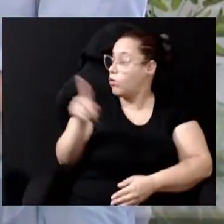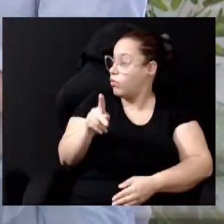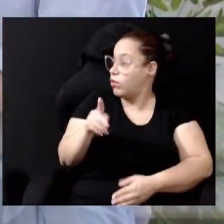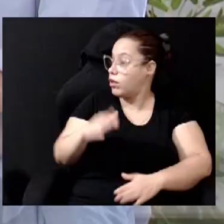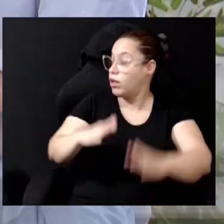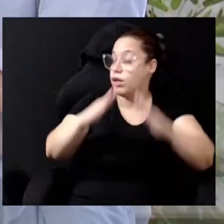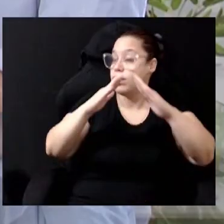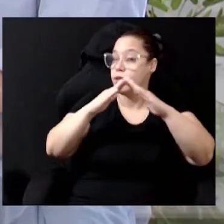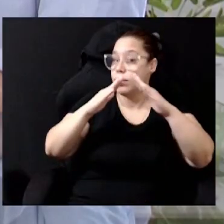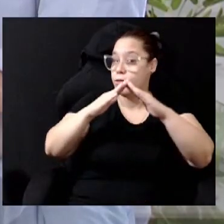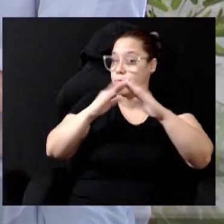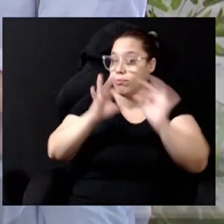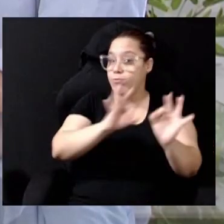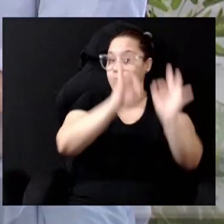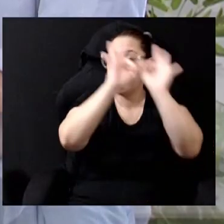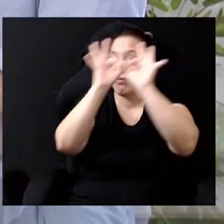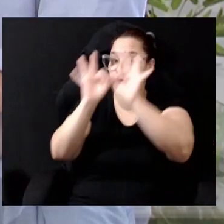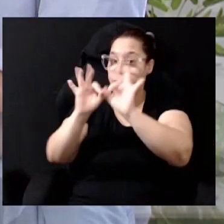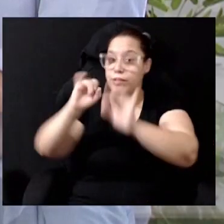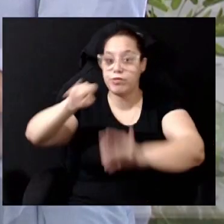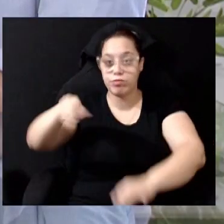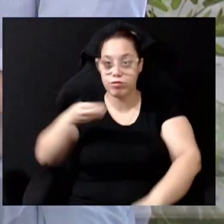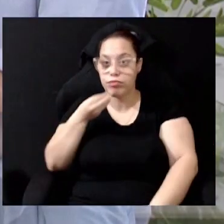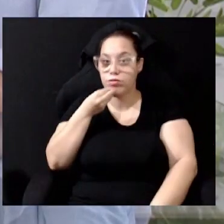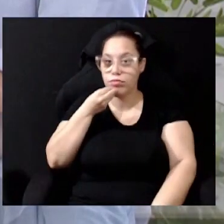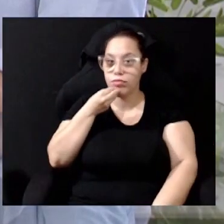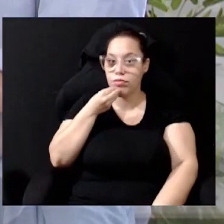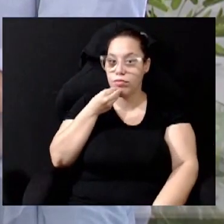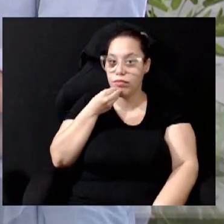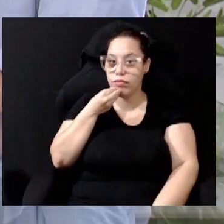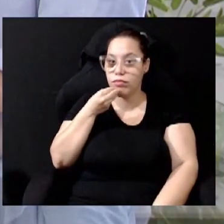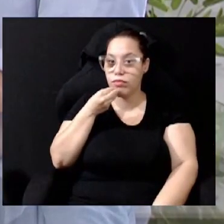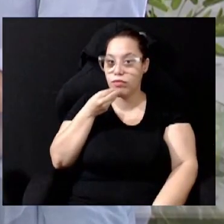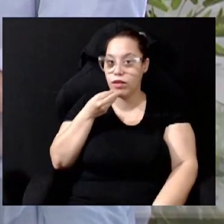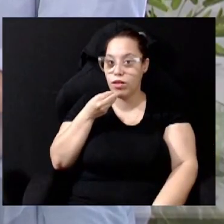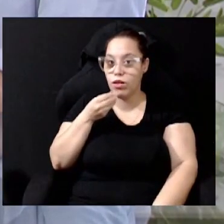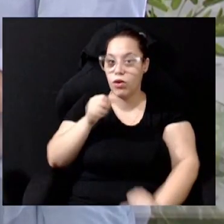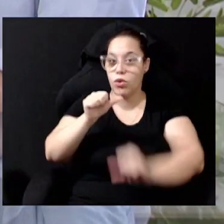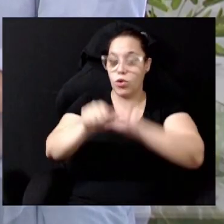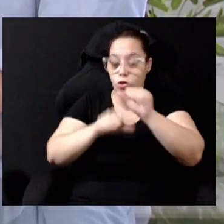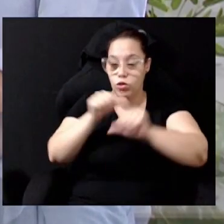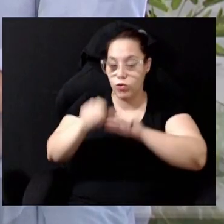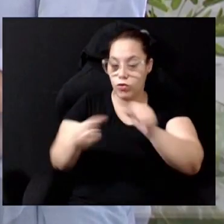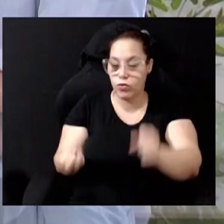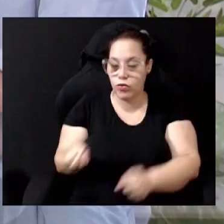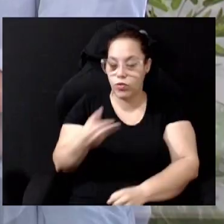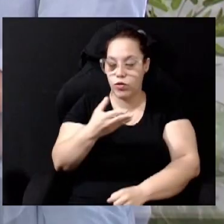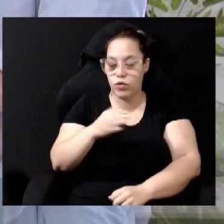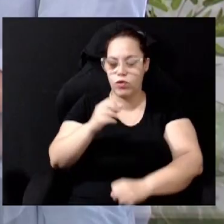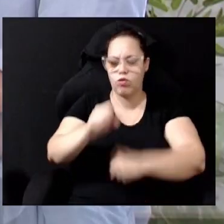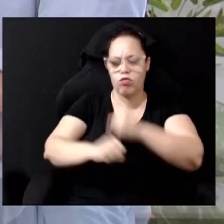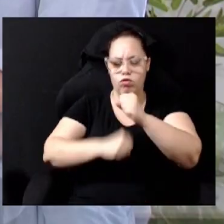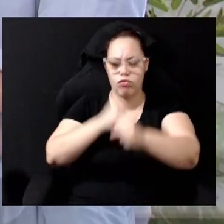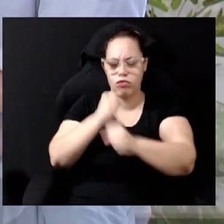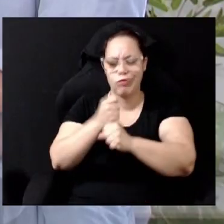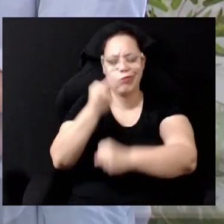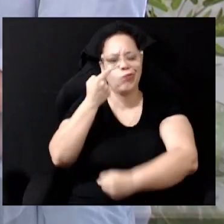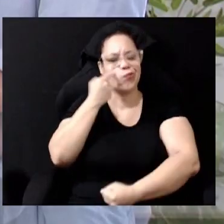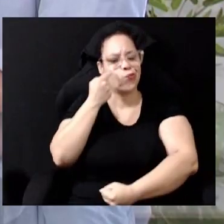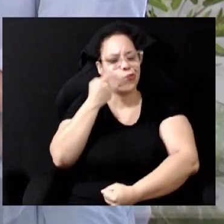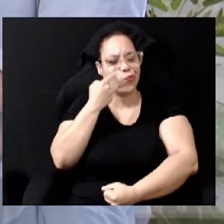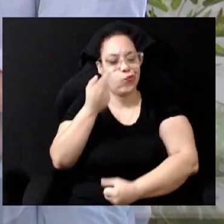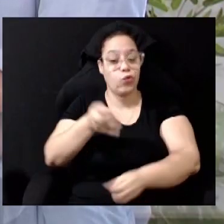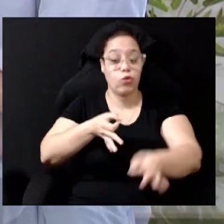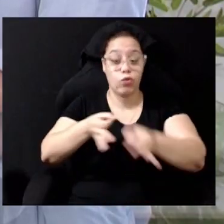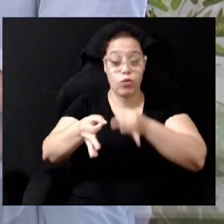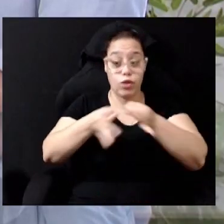nos assistindo tem que aproveitar esse espírito de renovação que vem junto com a virada de ano, para rever e organizar os